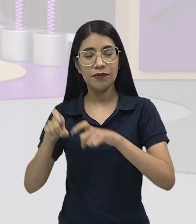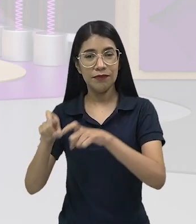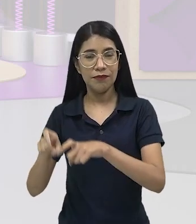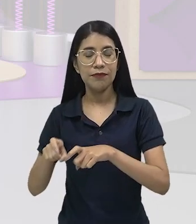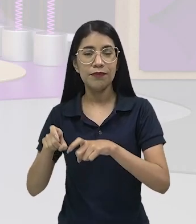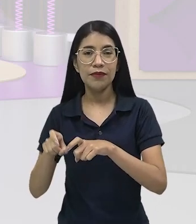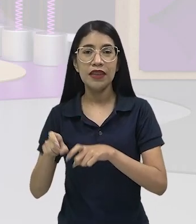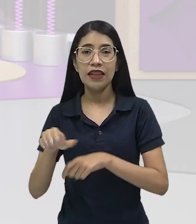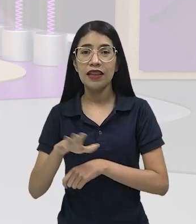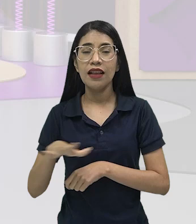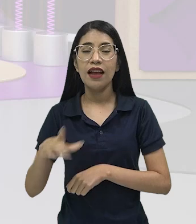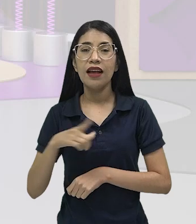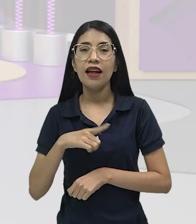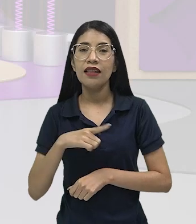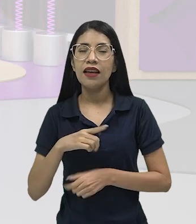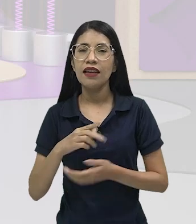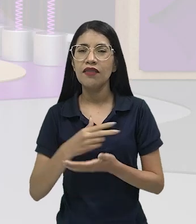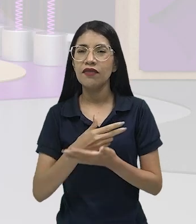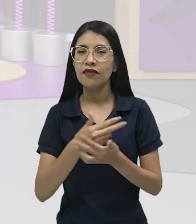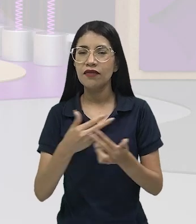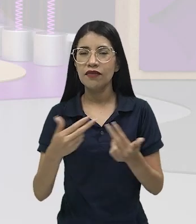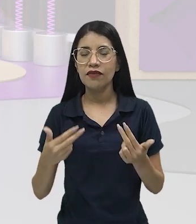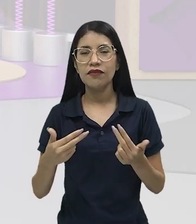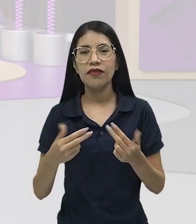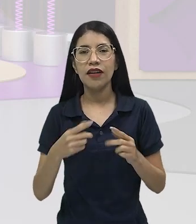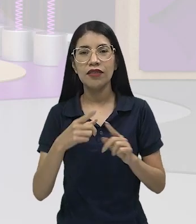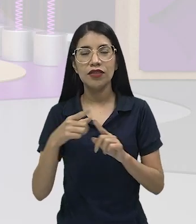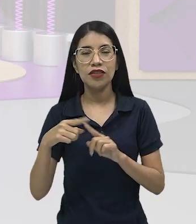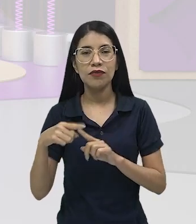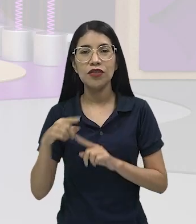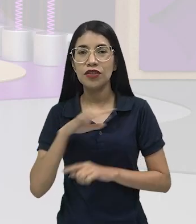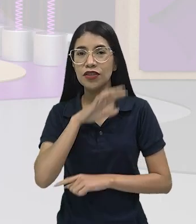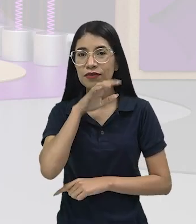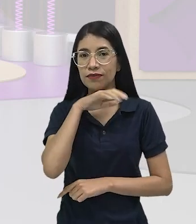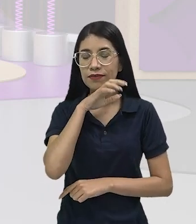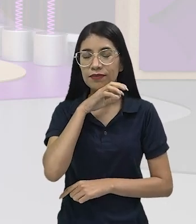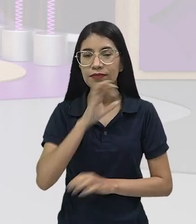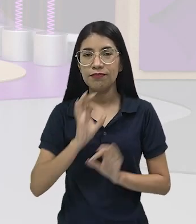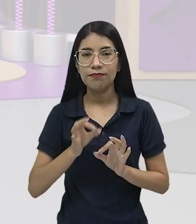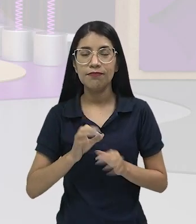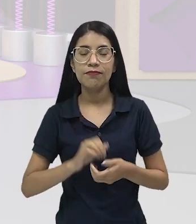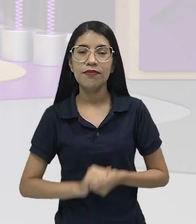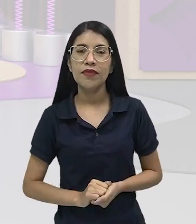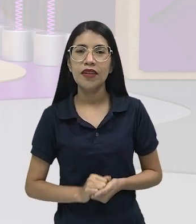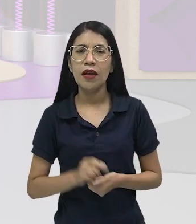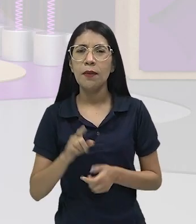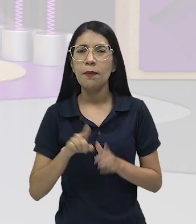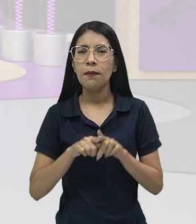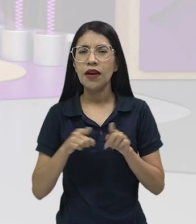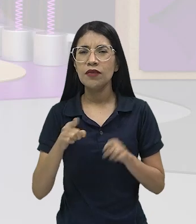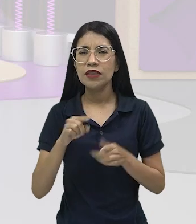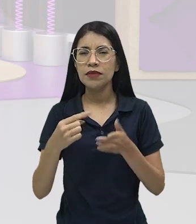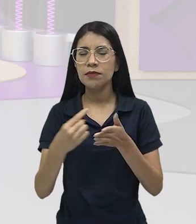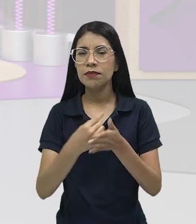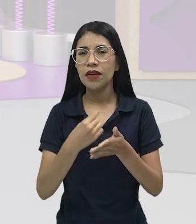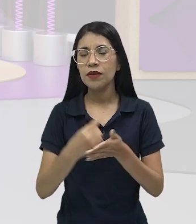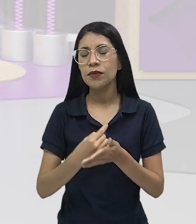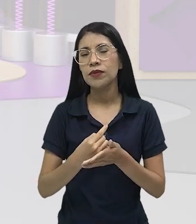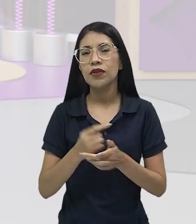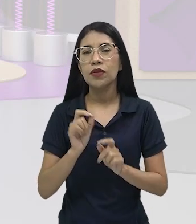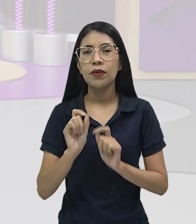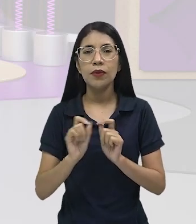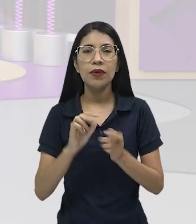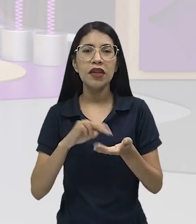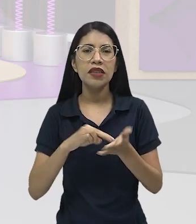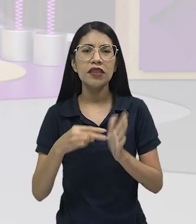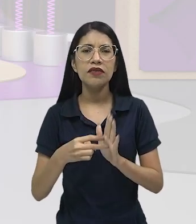essa fazenda ela possui alguns animais, beleza? E vocês poderiam estar perguntando o que